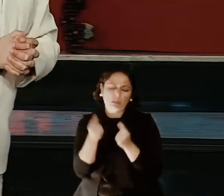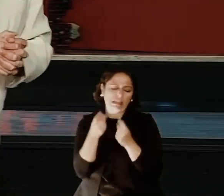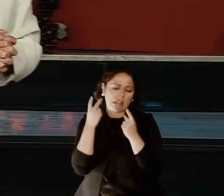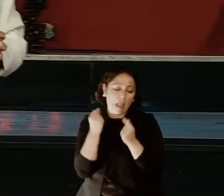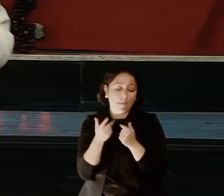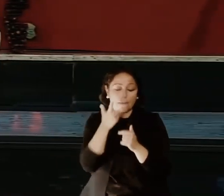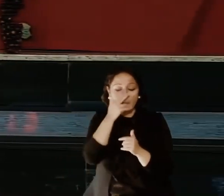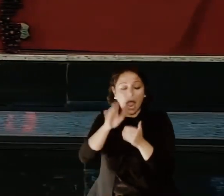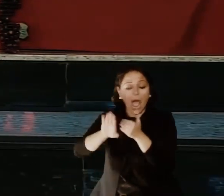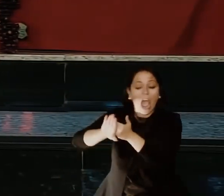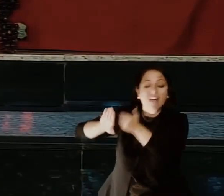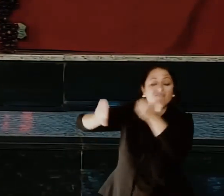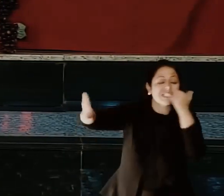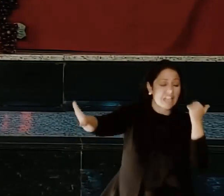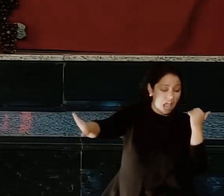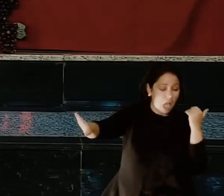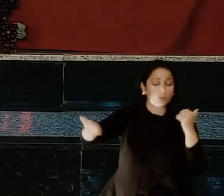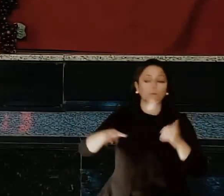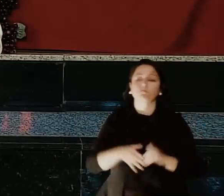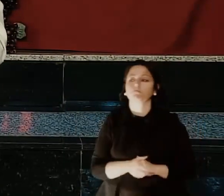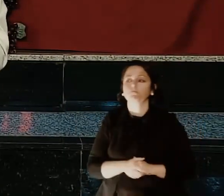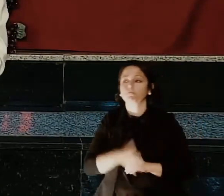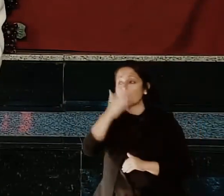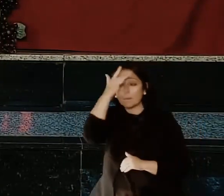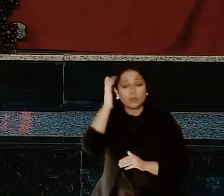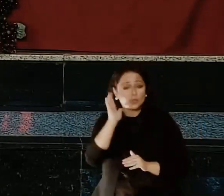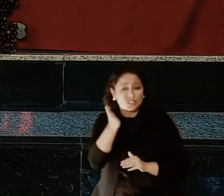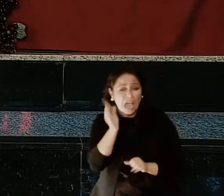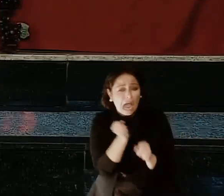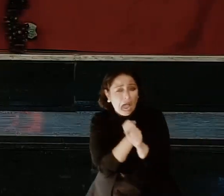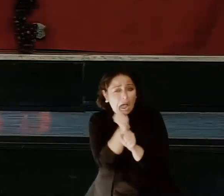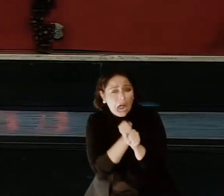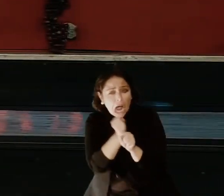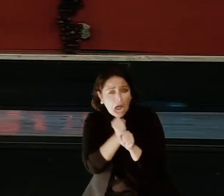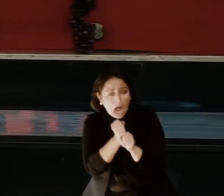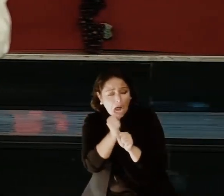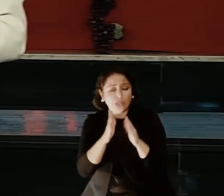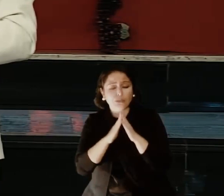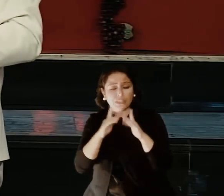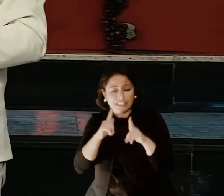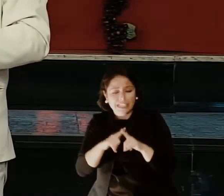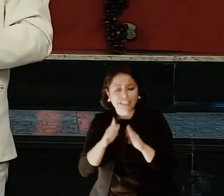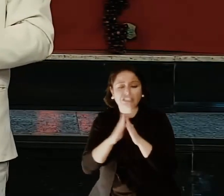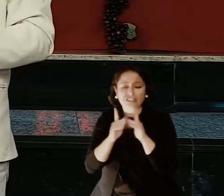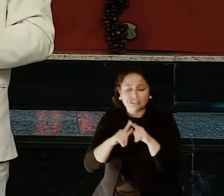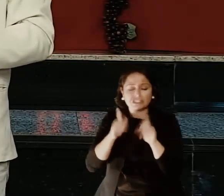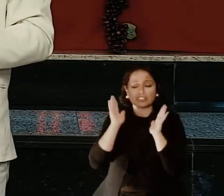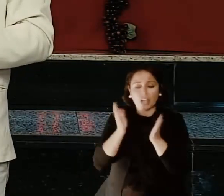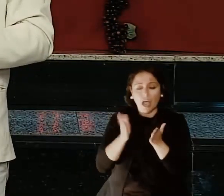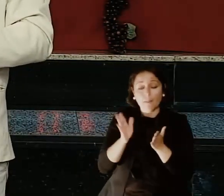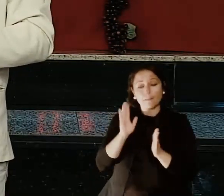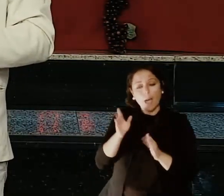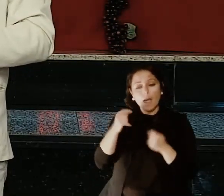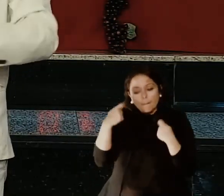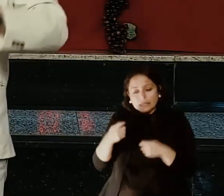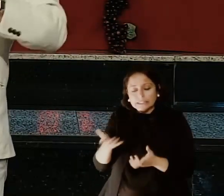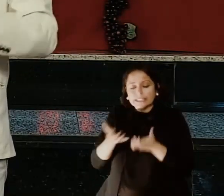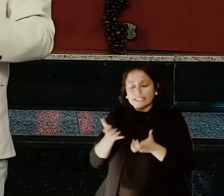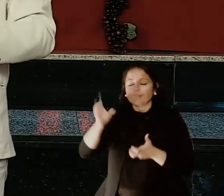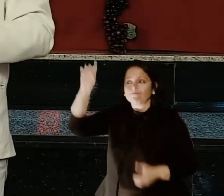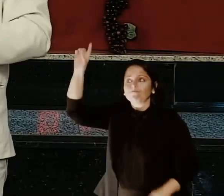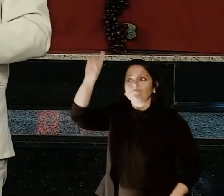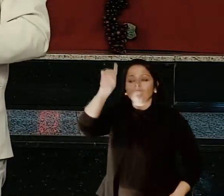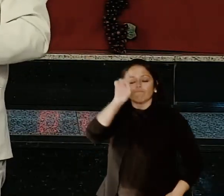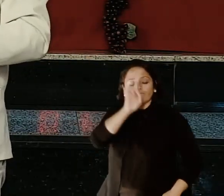afastado. Uma pessoa que viveu no Evangelho, mas que está longe do Senhor Jesus. Onde você está? Diga, Senhor, nesta mensagem hoje